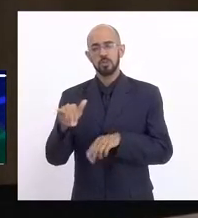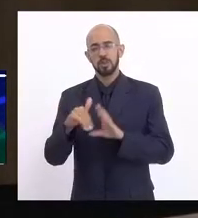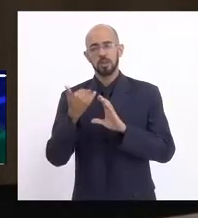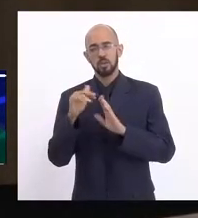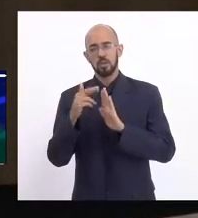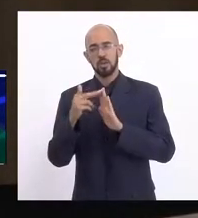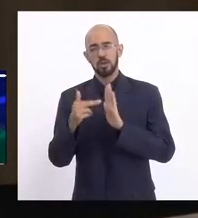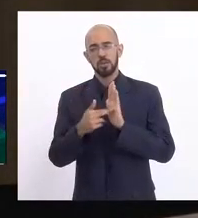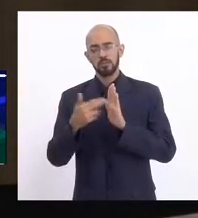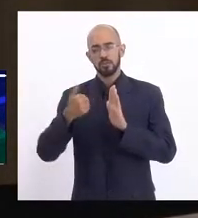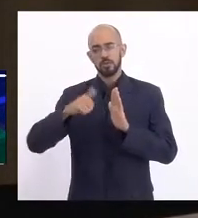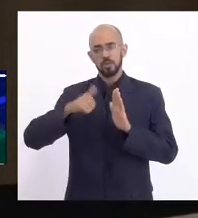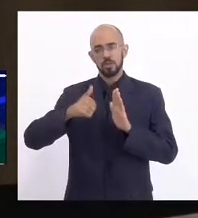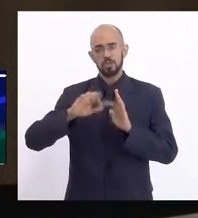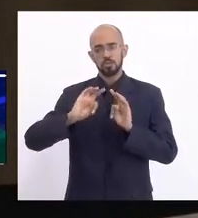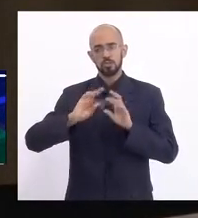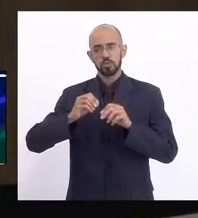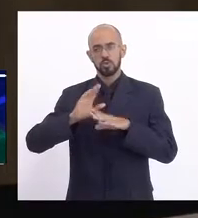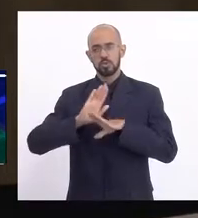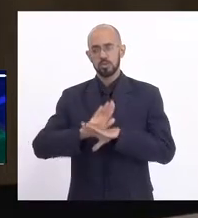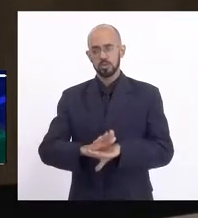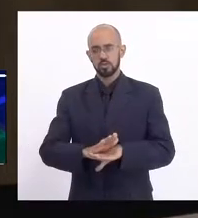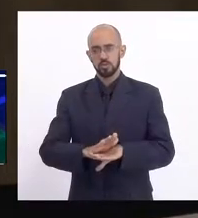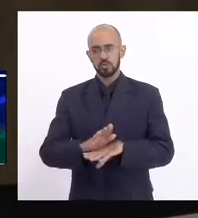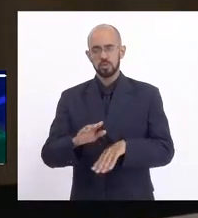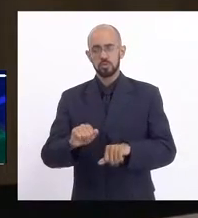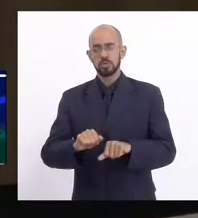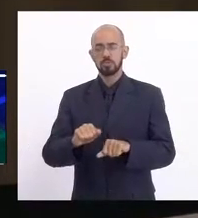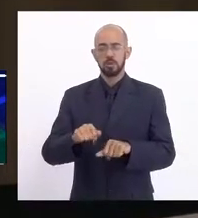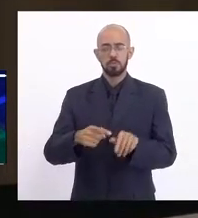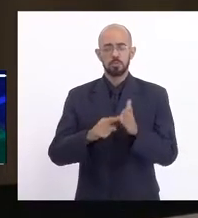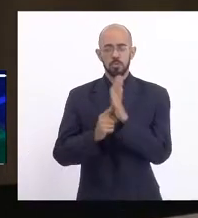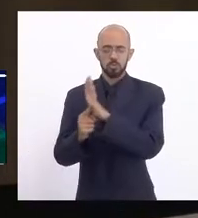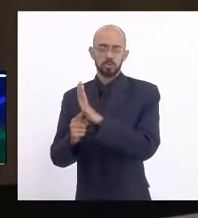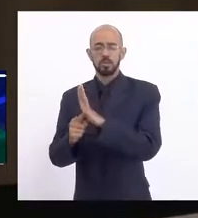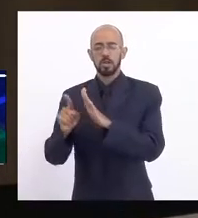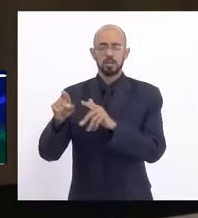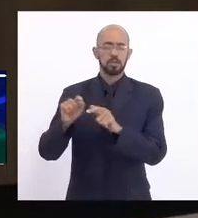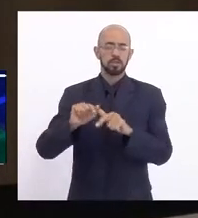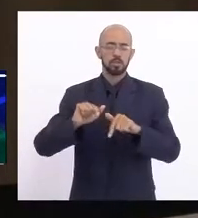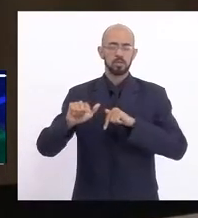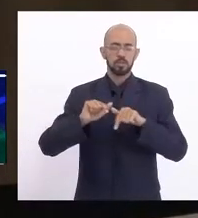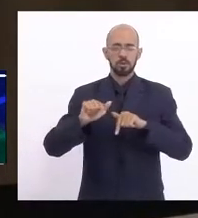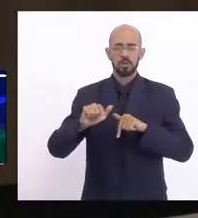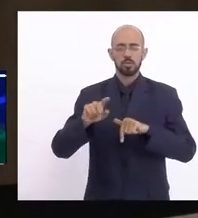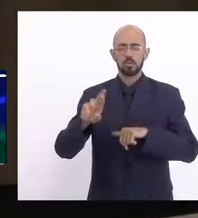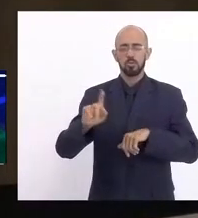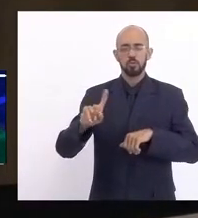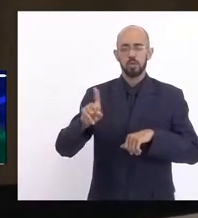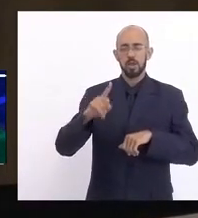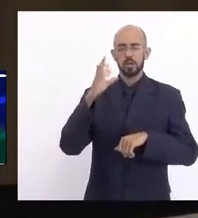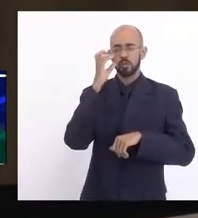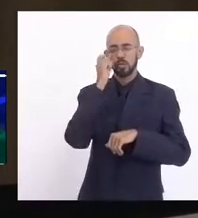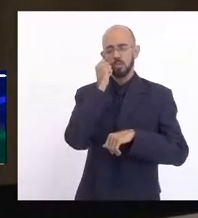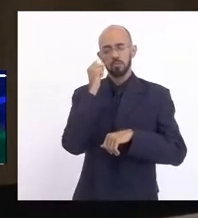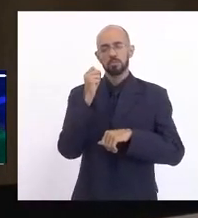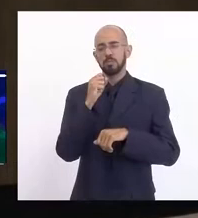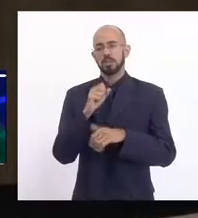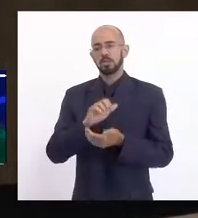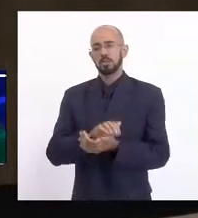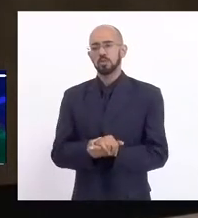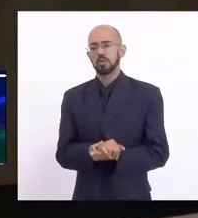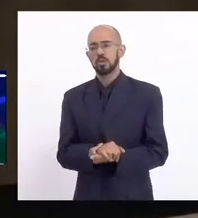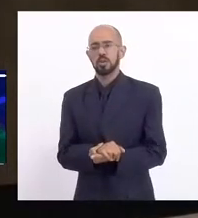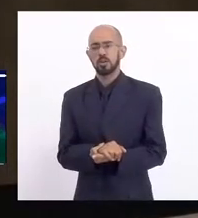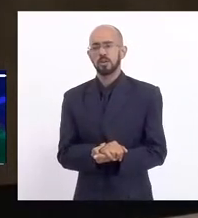de todos os benefícios, para mostrar que eles estão trabalhando e não dormindo em berço esplêndido. E